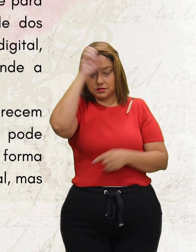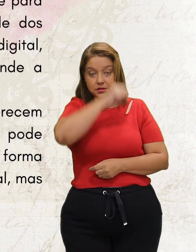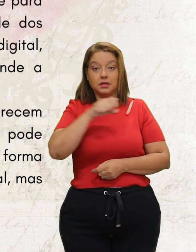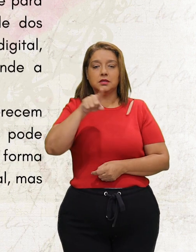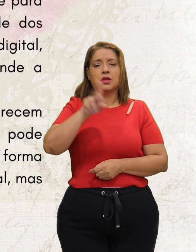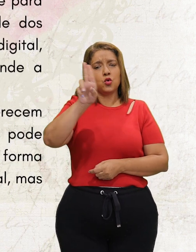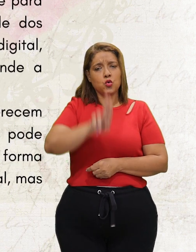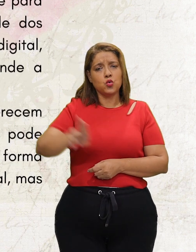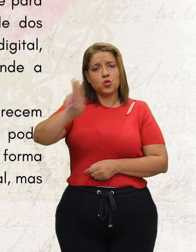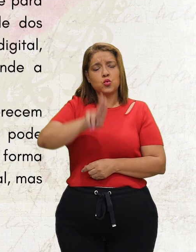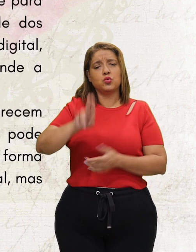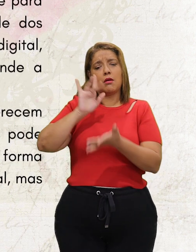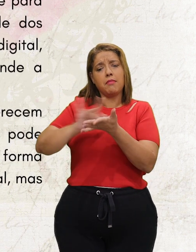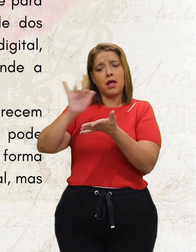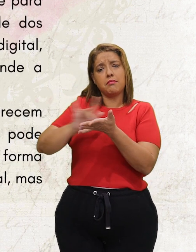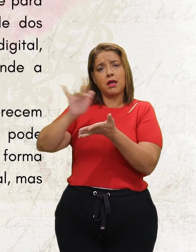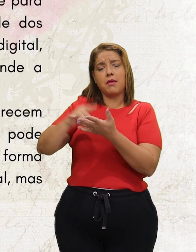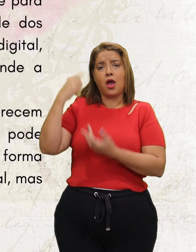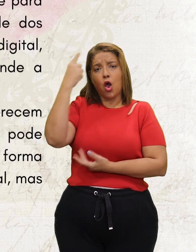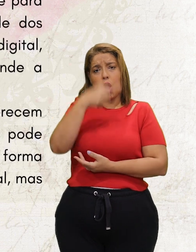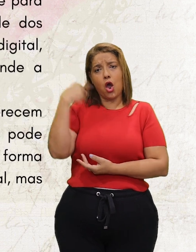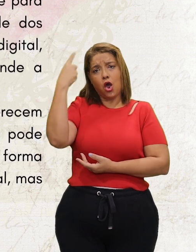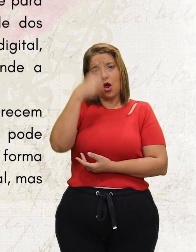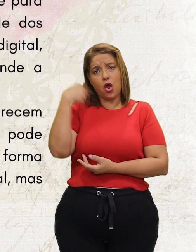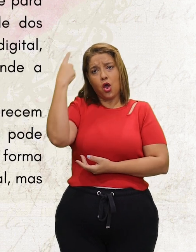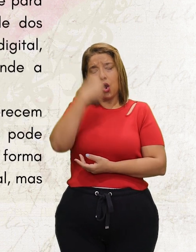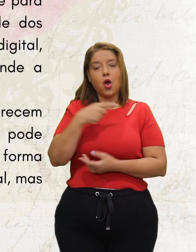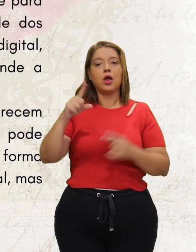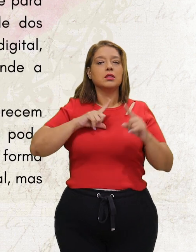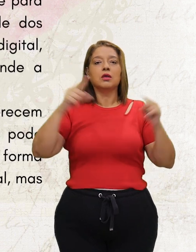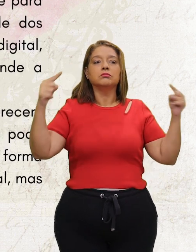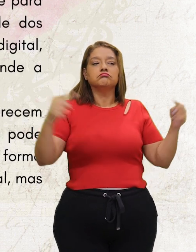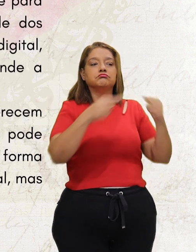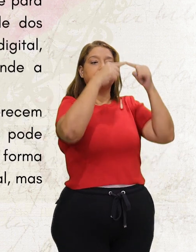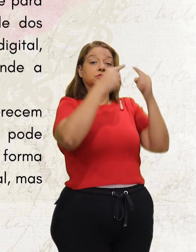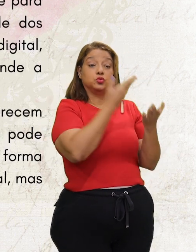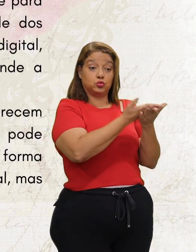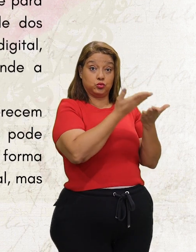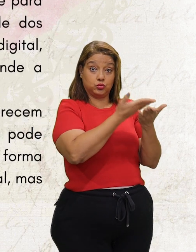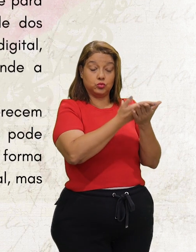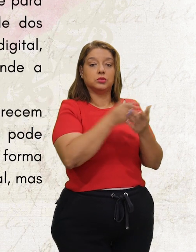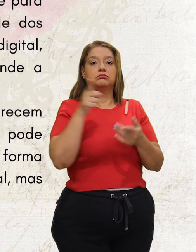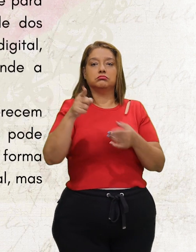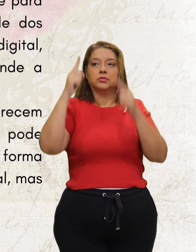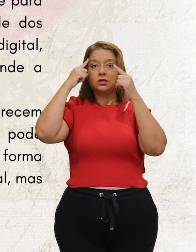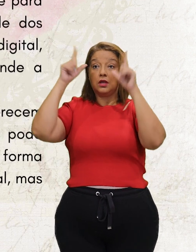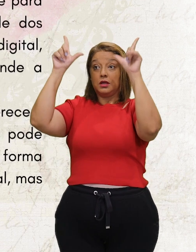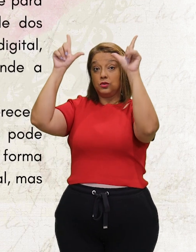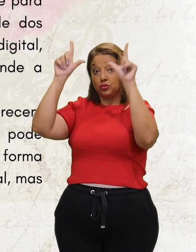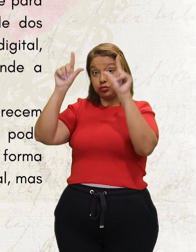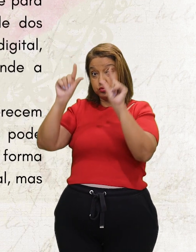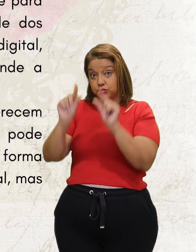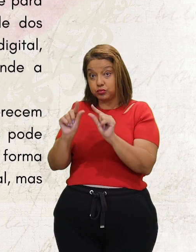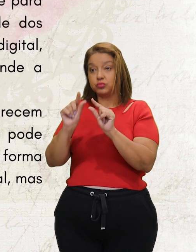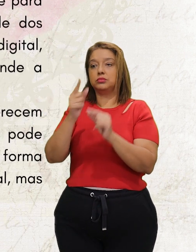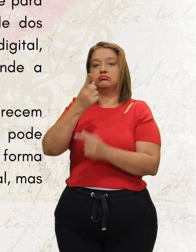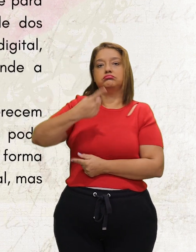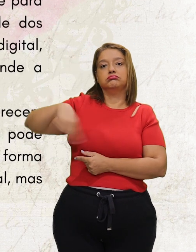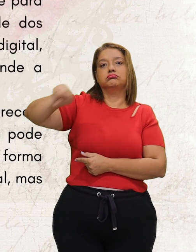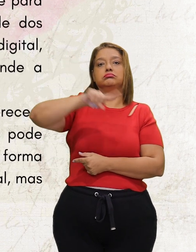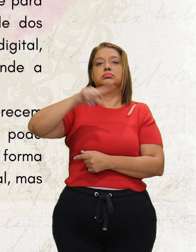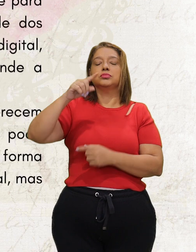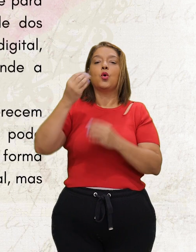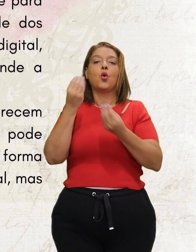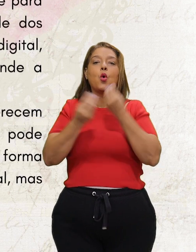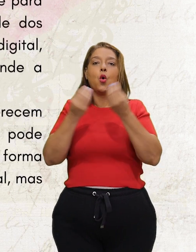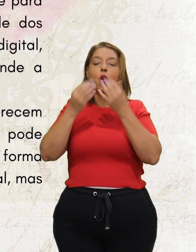dispositivos eletrônicos, especialmente para atividades não relacionadas aos estudos, pode reduzir a capacidade dos estudantes